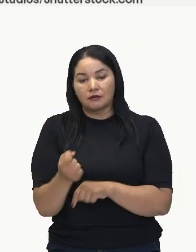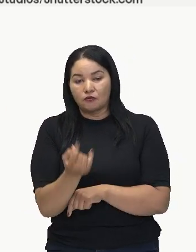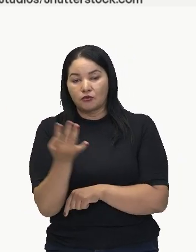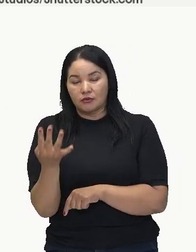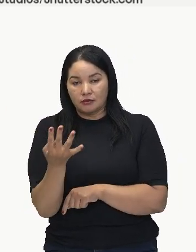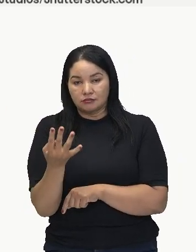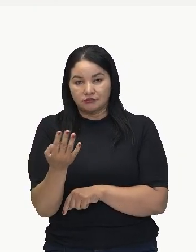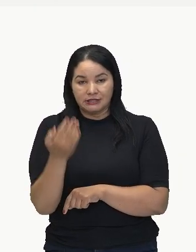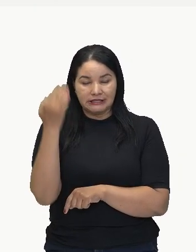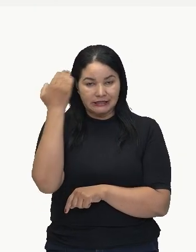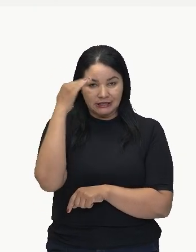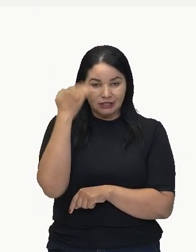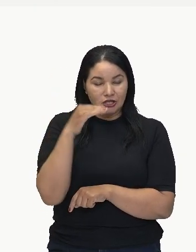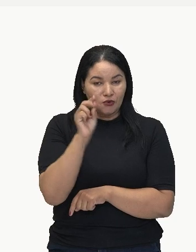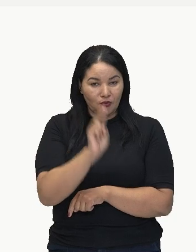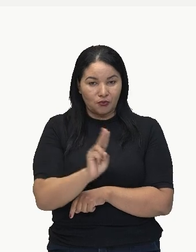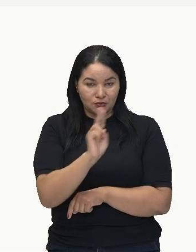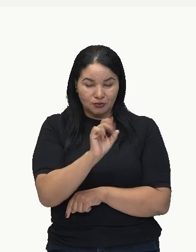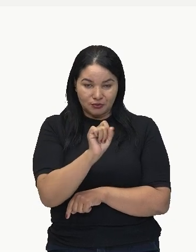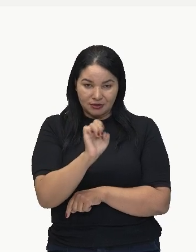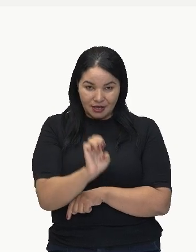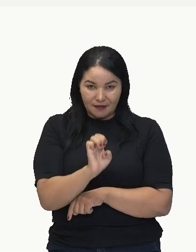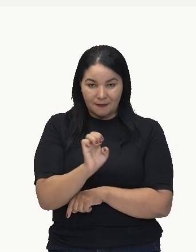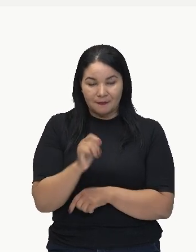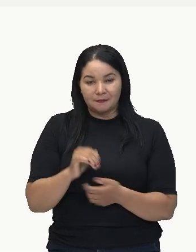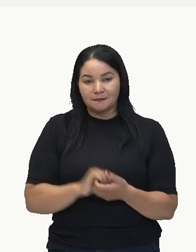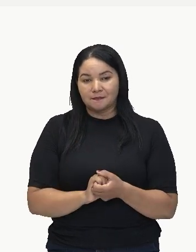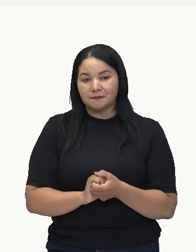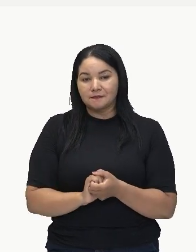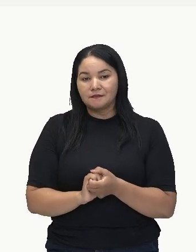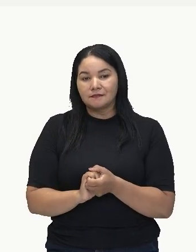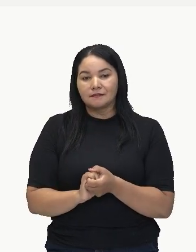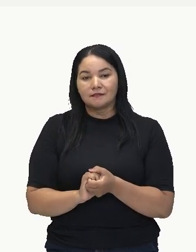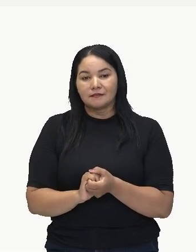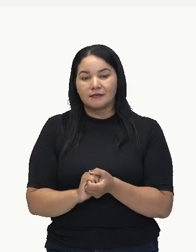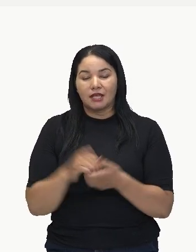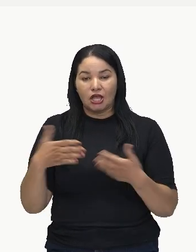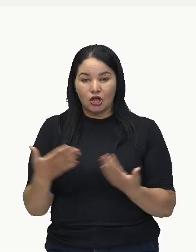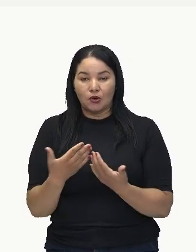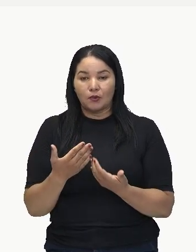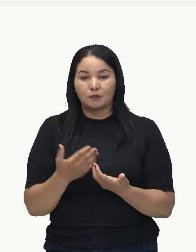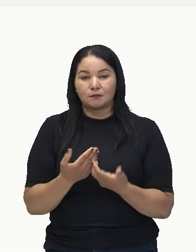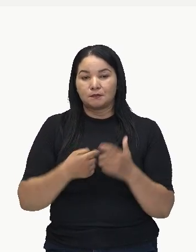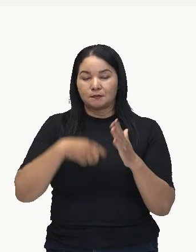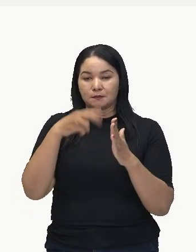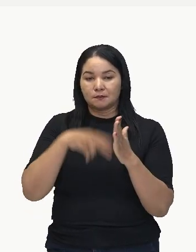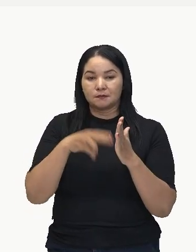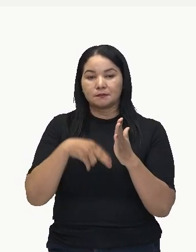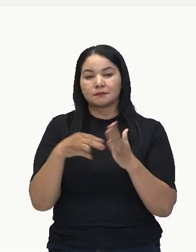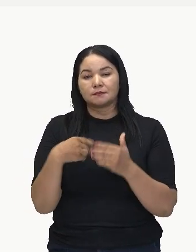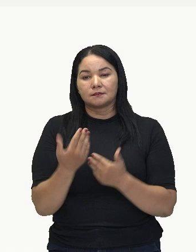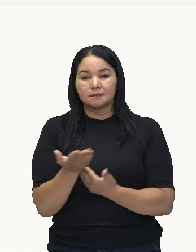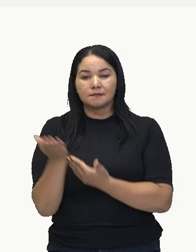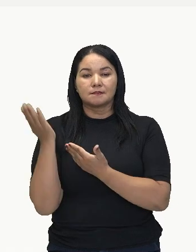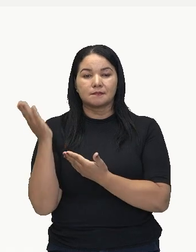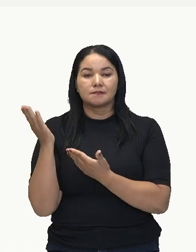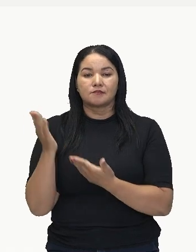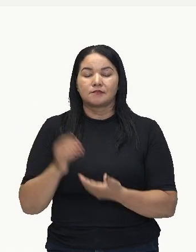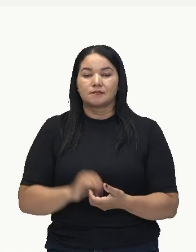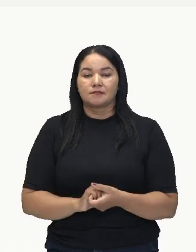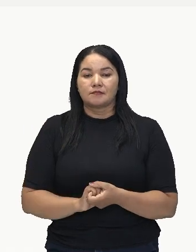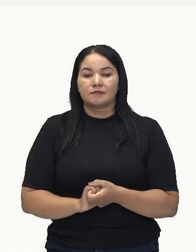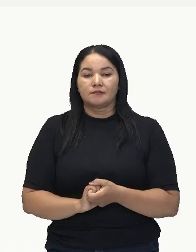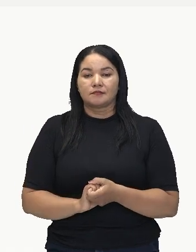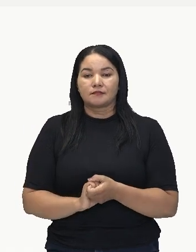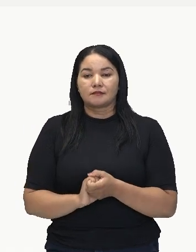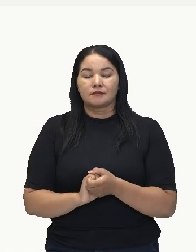entenderam o uso do se? Vejamos aqui. Estando los dos juntos en la misma oración, el complemento indirecto viene antes que el